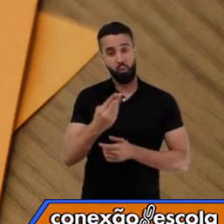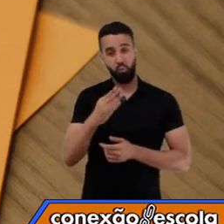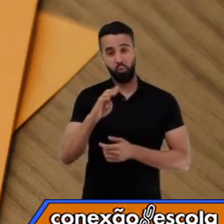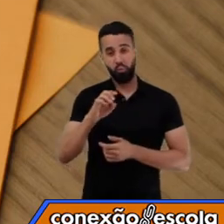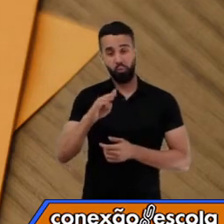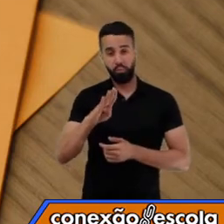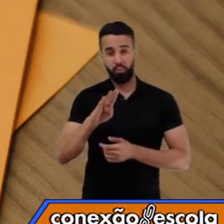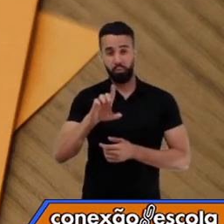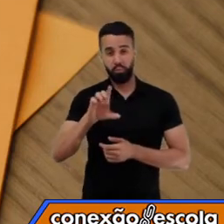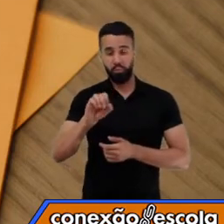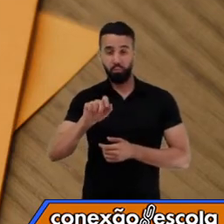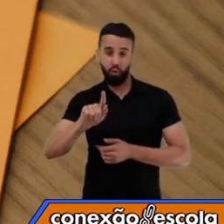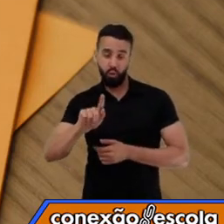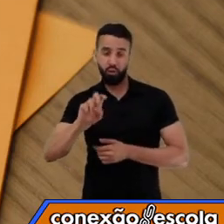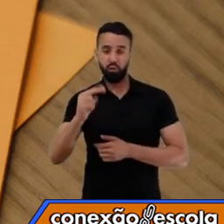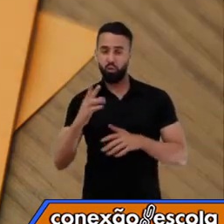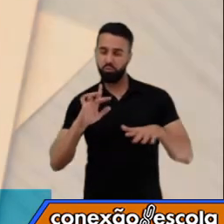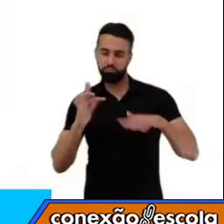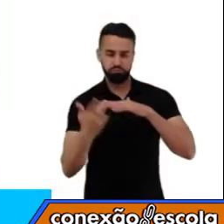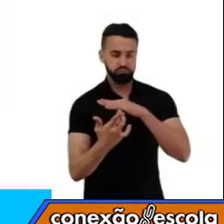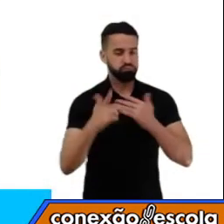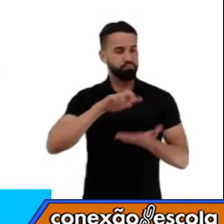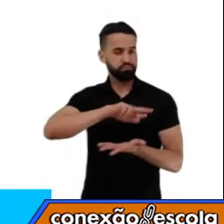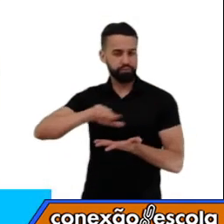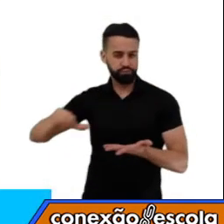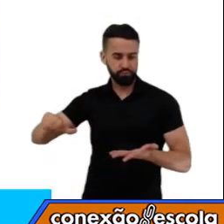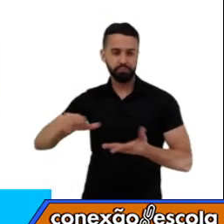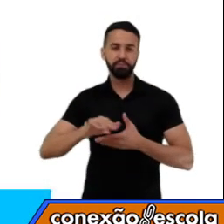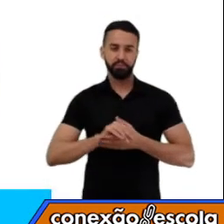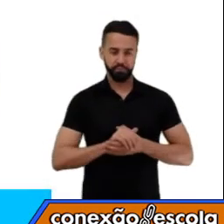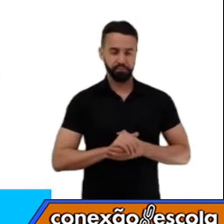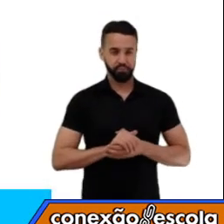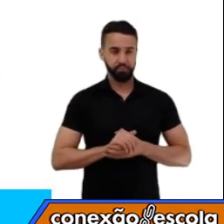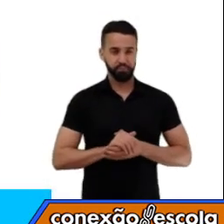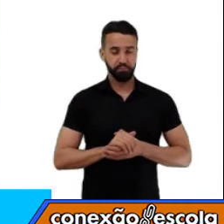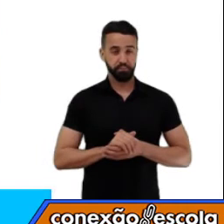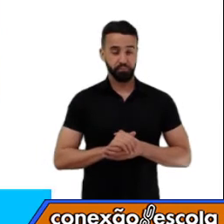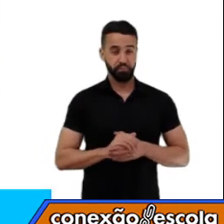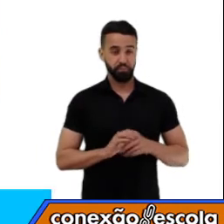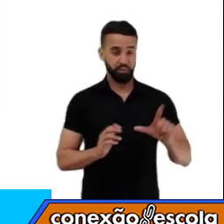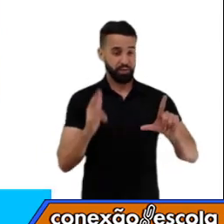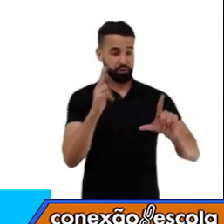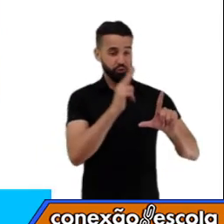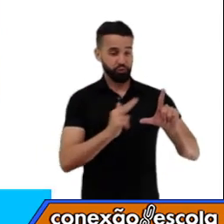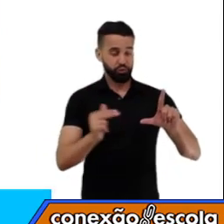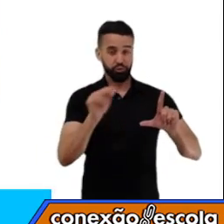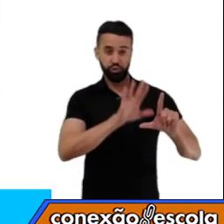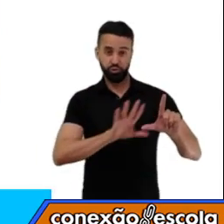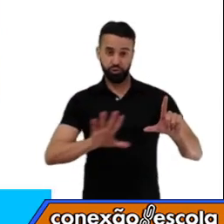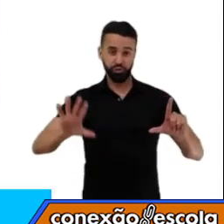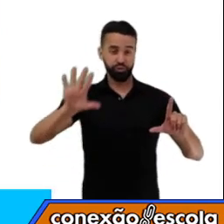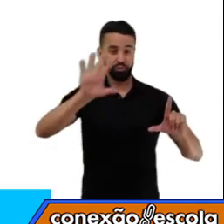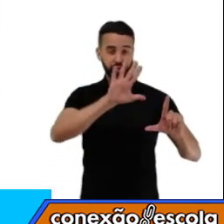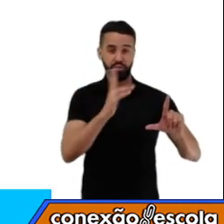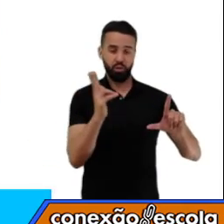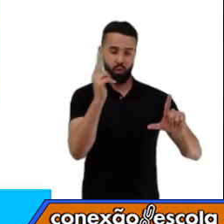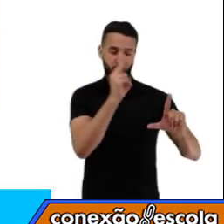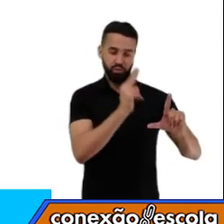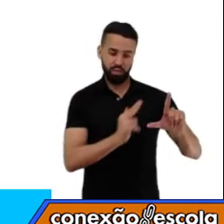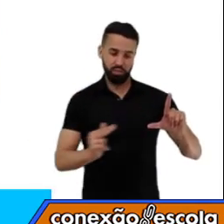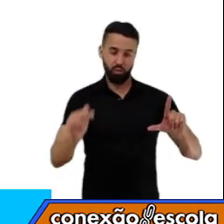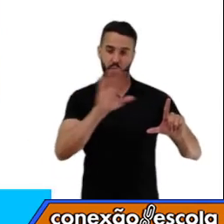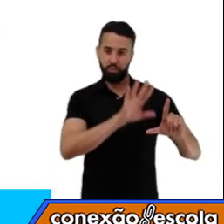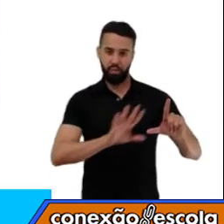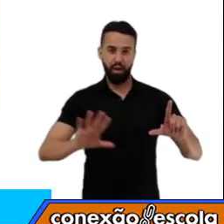ou redes sociais é aqui a charge ela é uma ilustração que